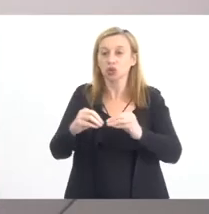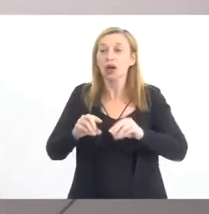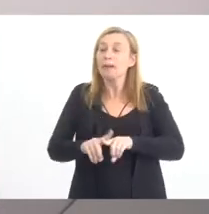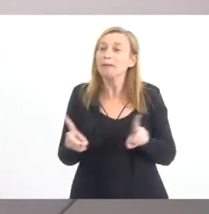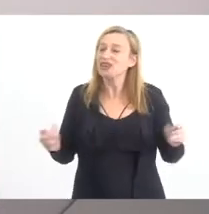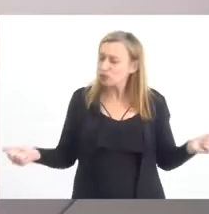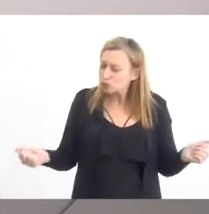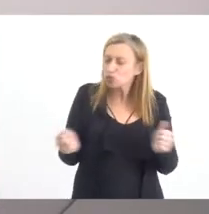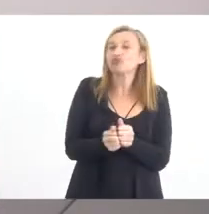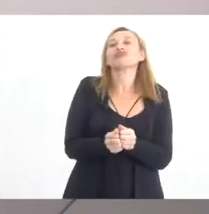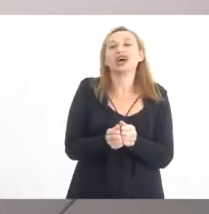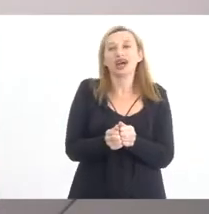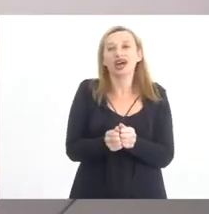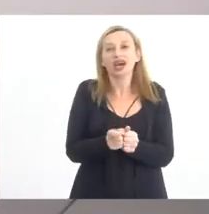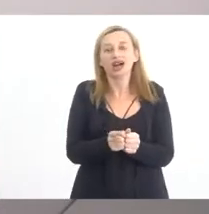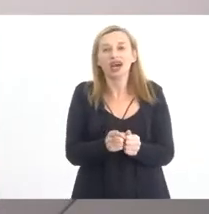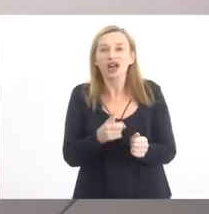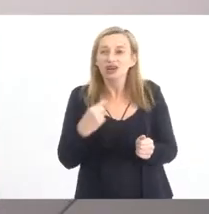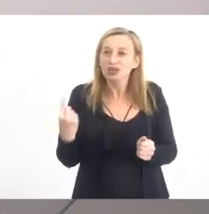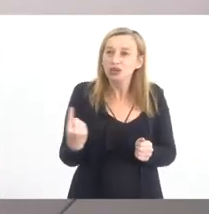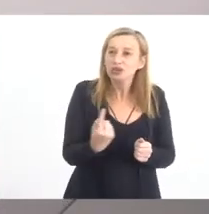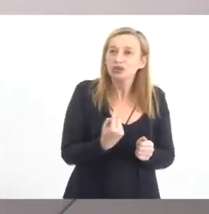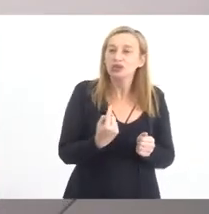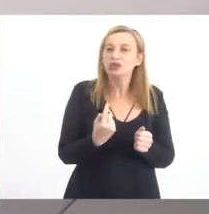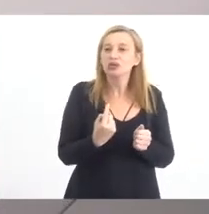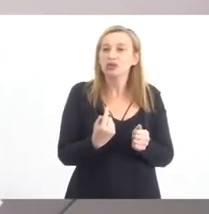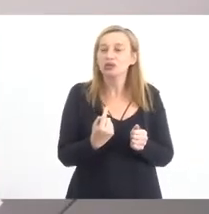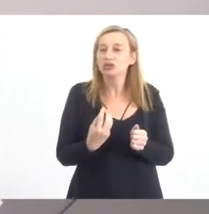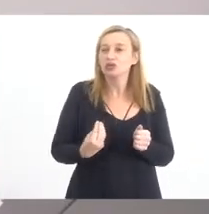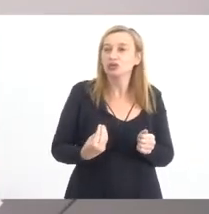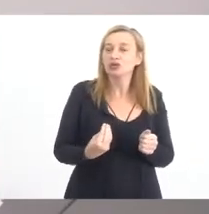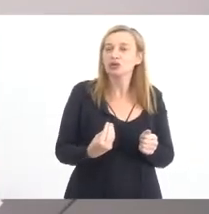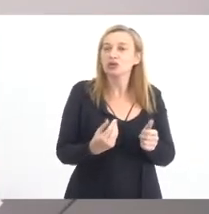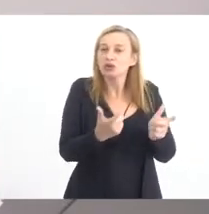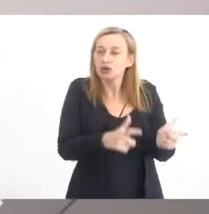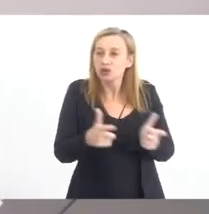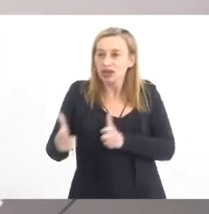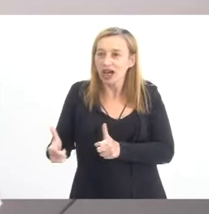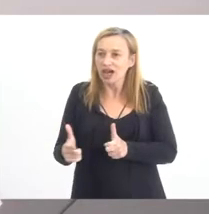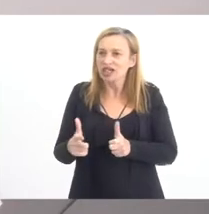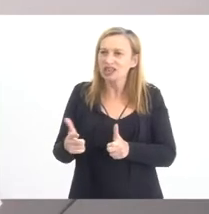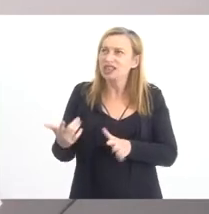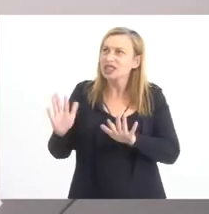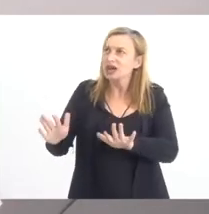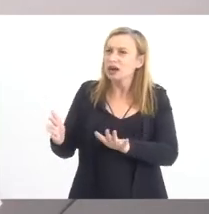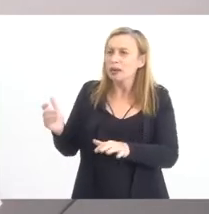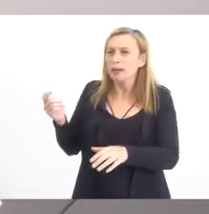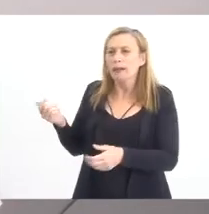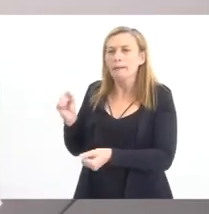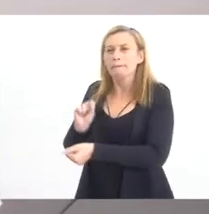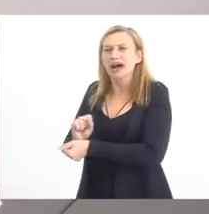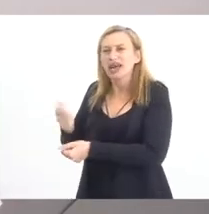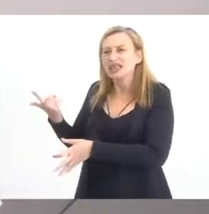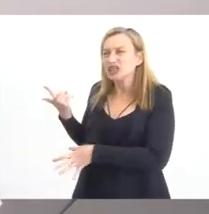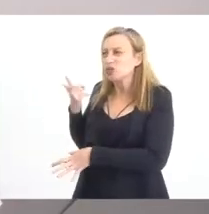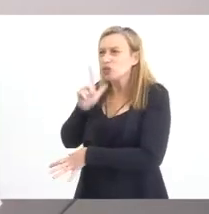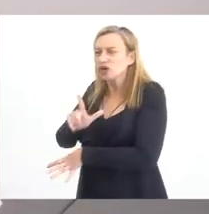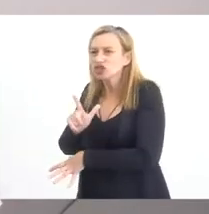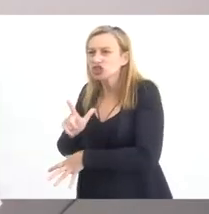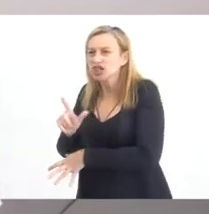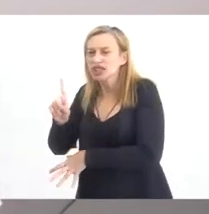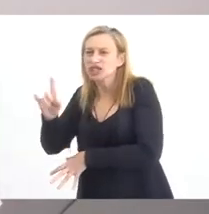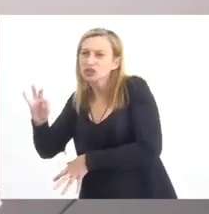vamos lutar por nossa região. Chega de conquistas da Zona Oeste serem entregues a